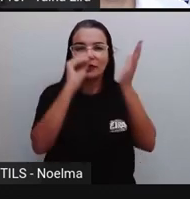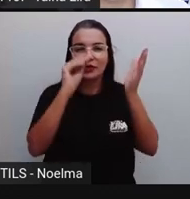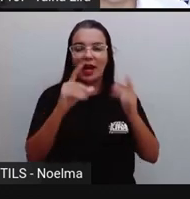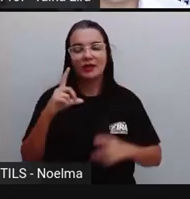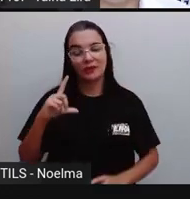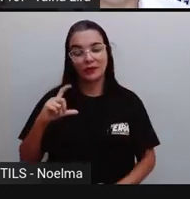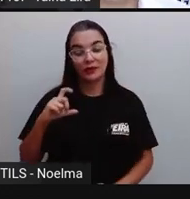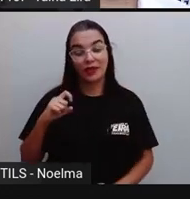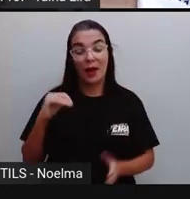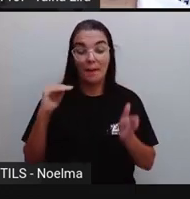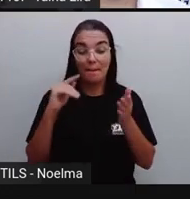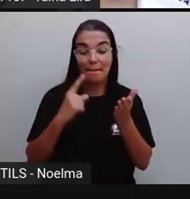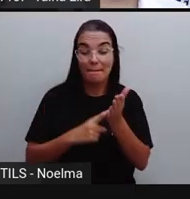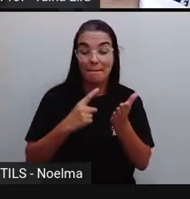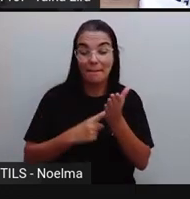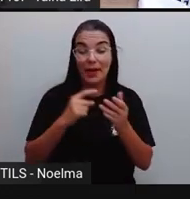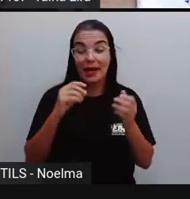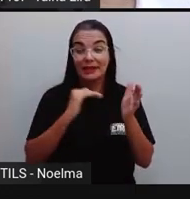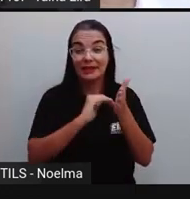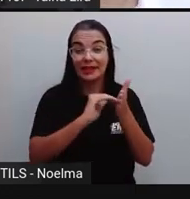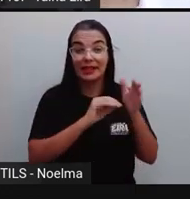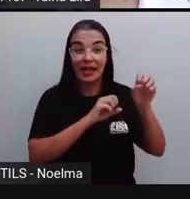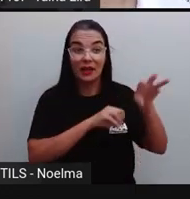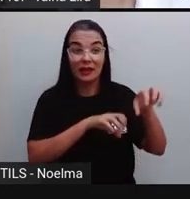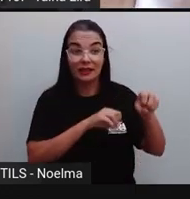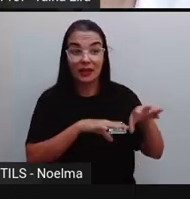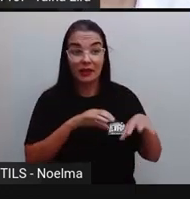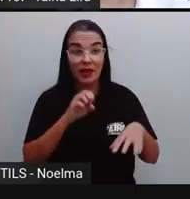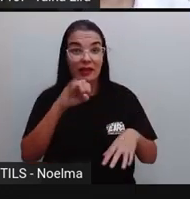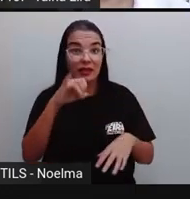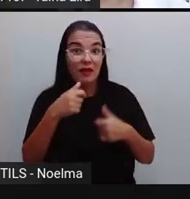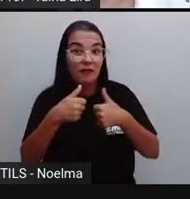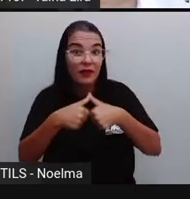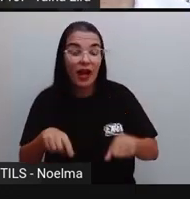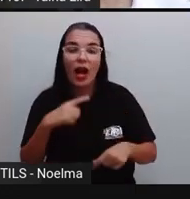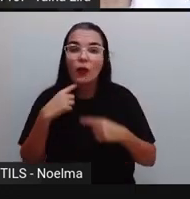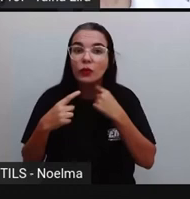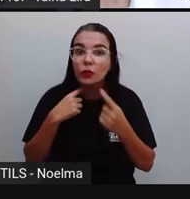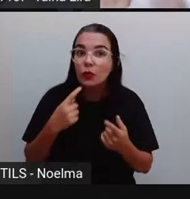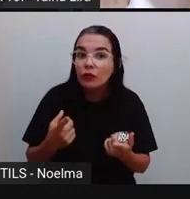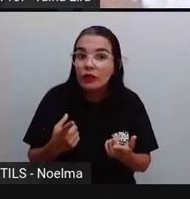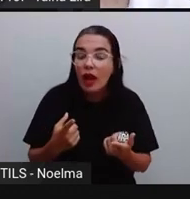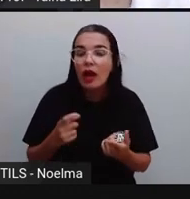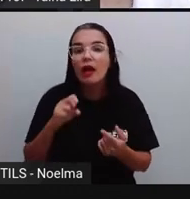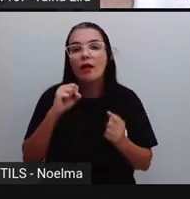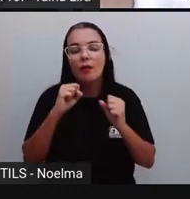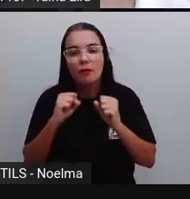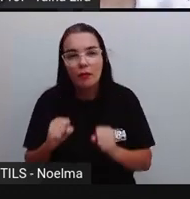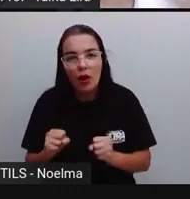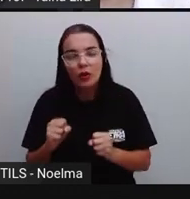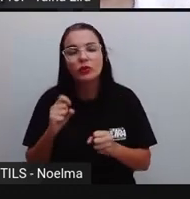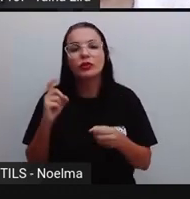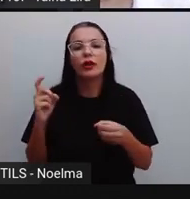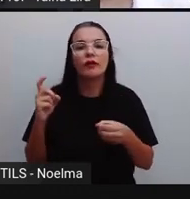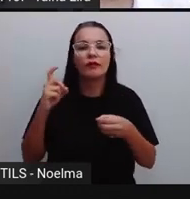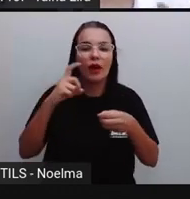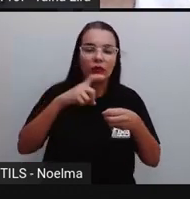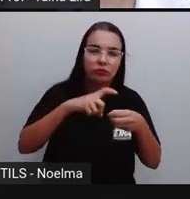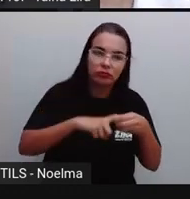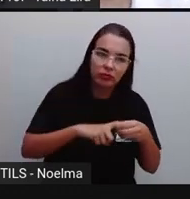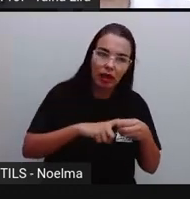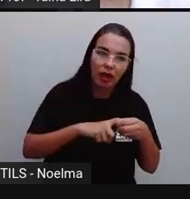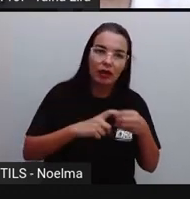Instagram, marcar a Secretaria de Educação para a gente ver. E se ficar ainda com alguma dúvida, como é que eu faço para produzir esse